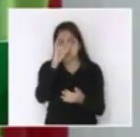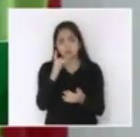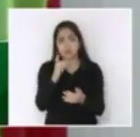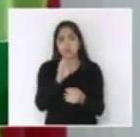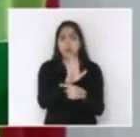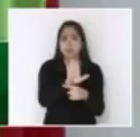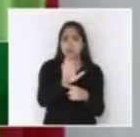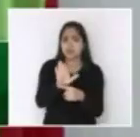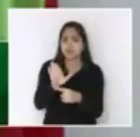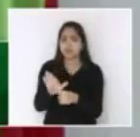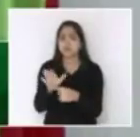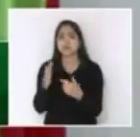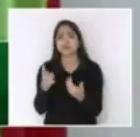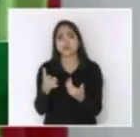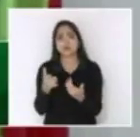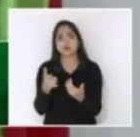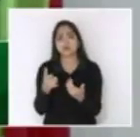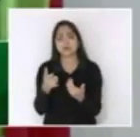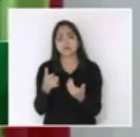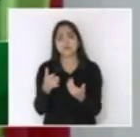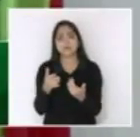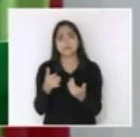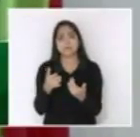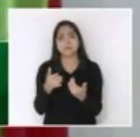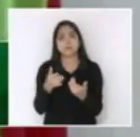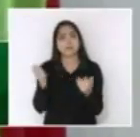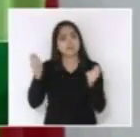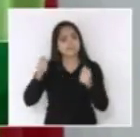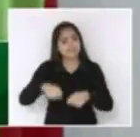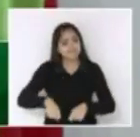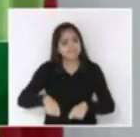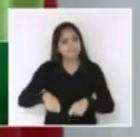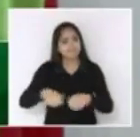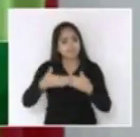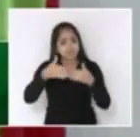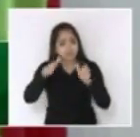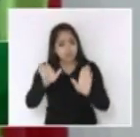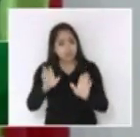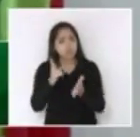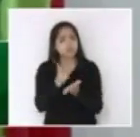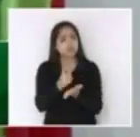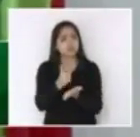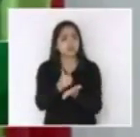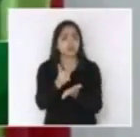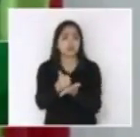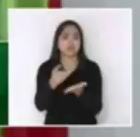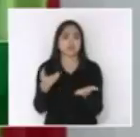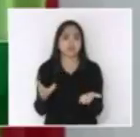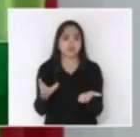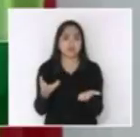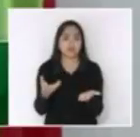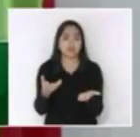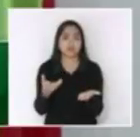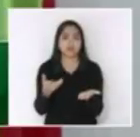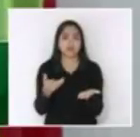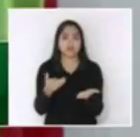Santo Antônio e vamos, sem dúvida alguma, dar condições para manter aberta a pediatria daquele hospital.